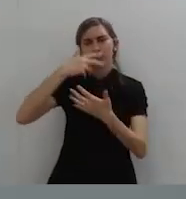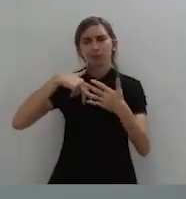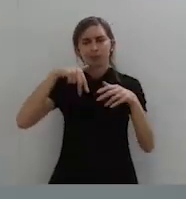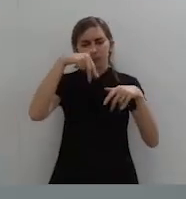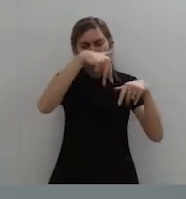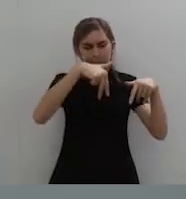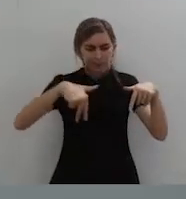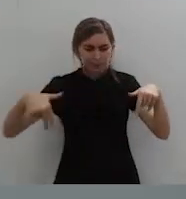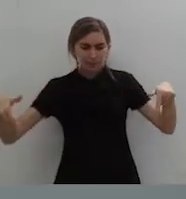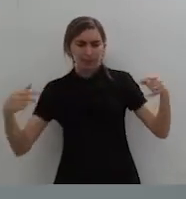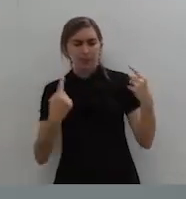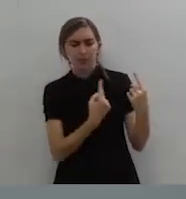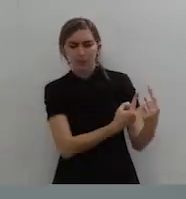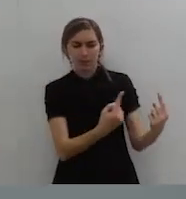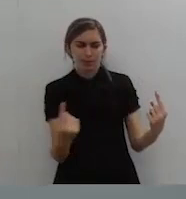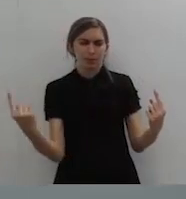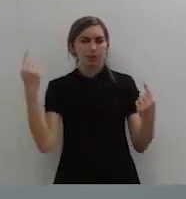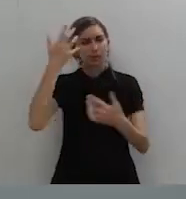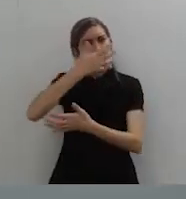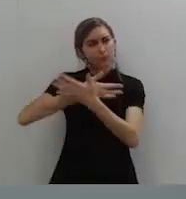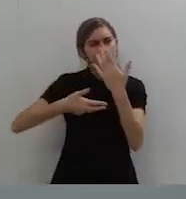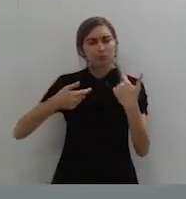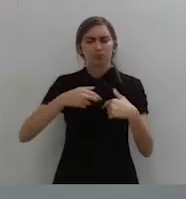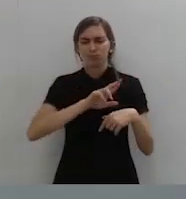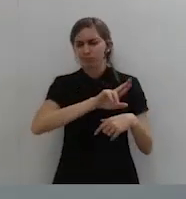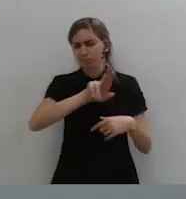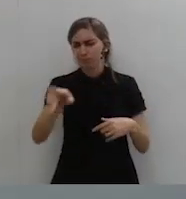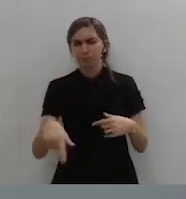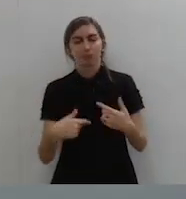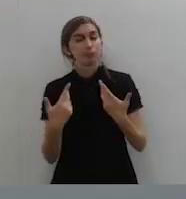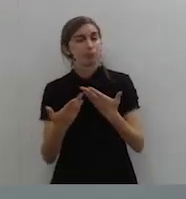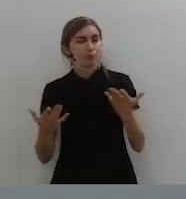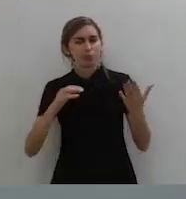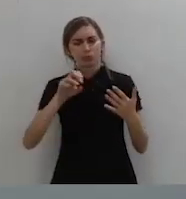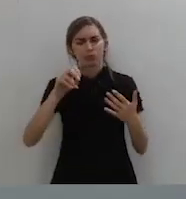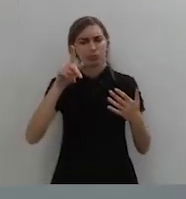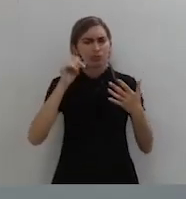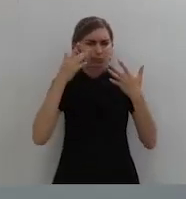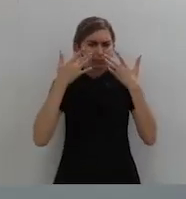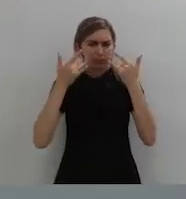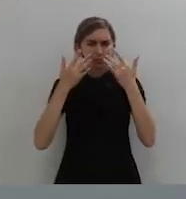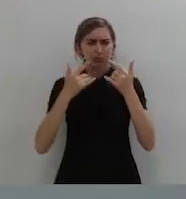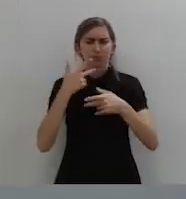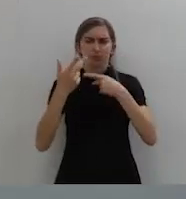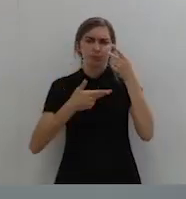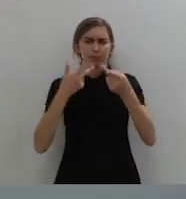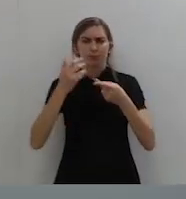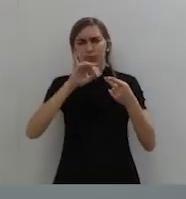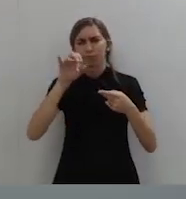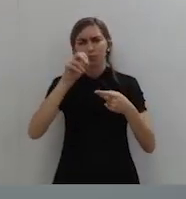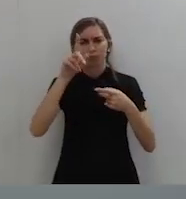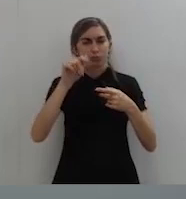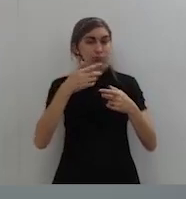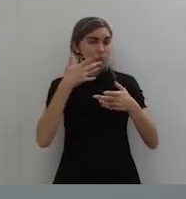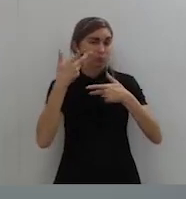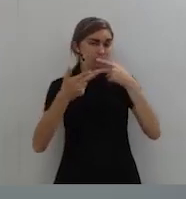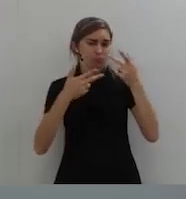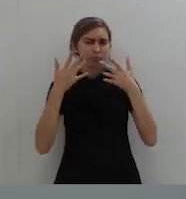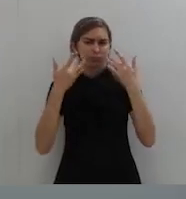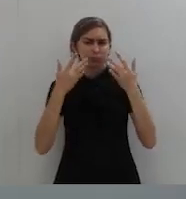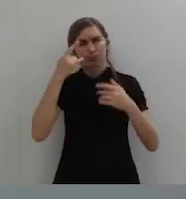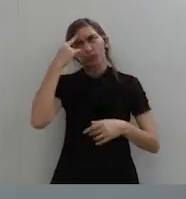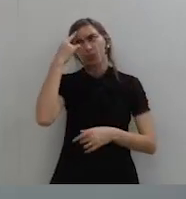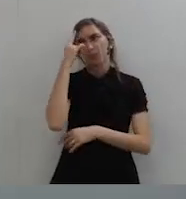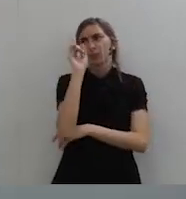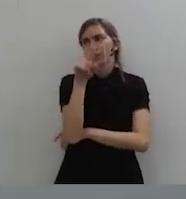os personagens de cada música, né? E por aí vai. Então, o jogo teatral, quando a gente fala em jogo teatral, você